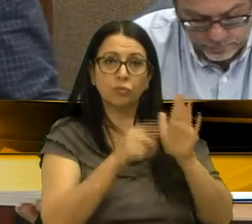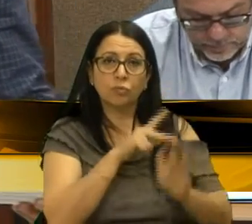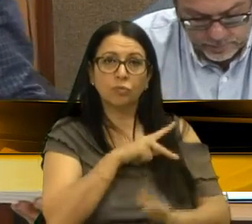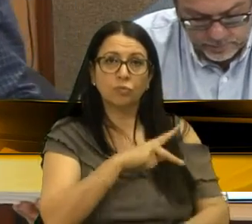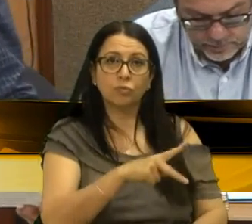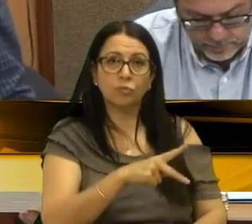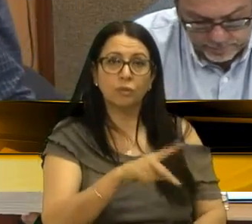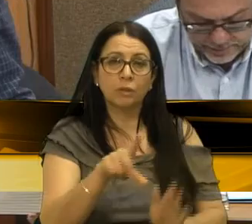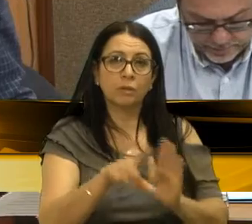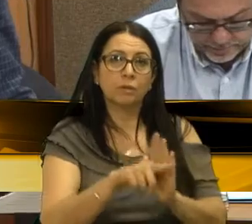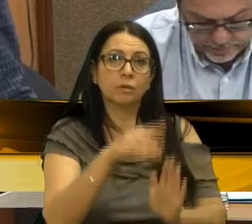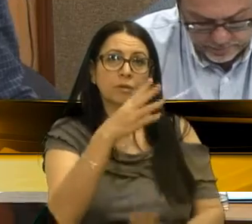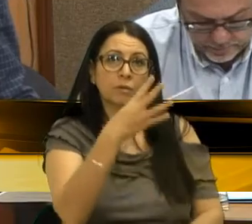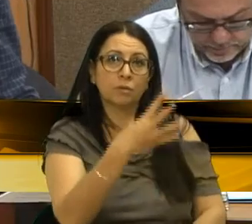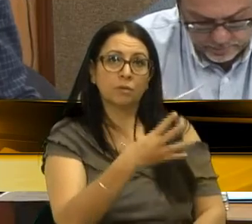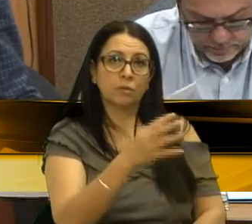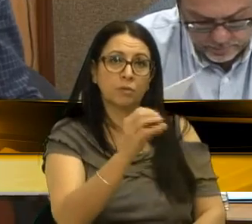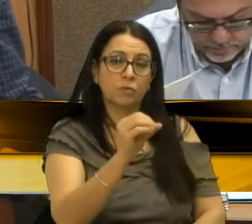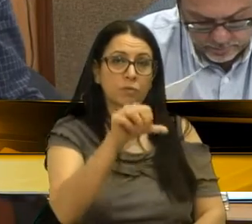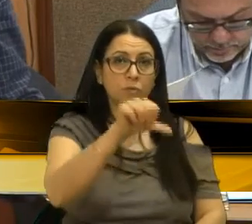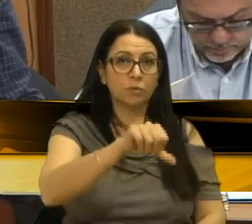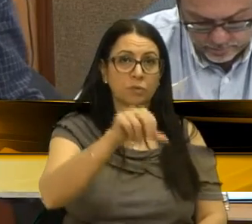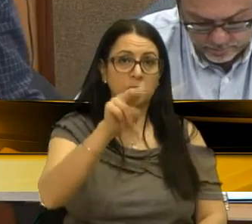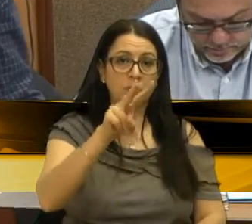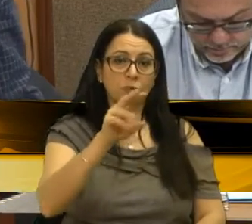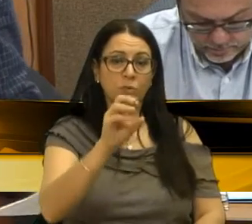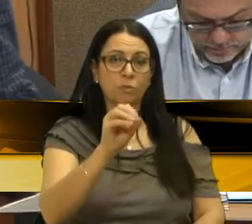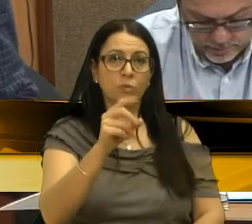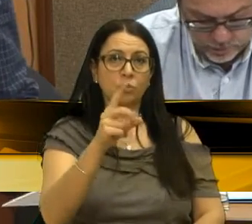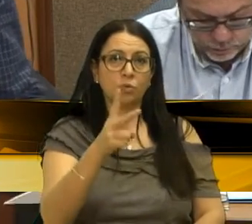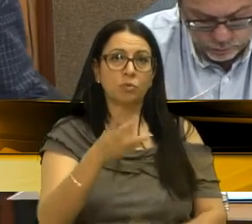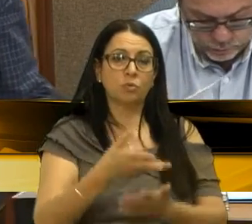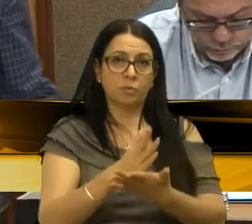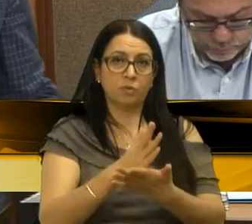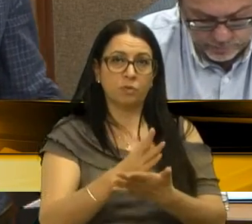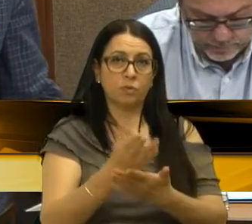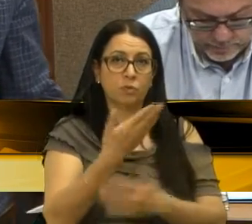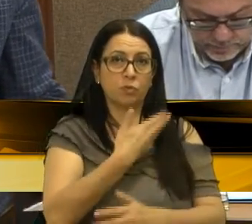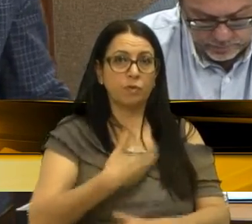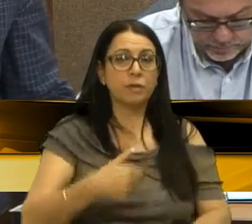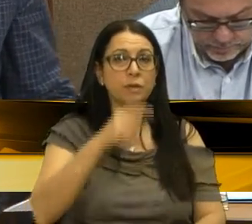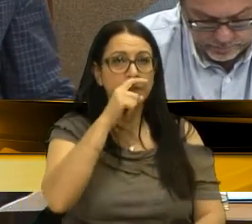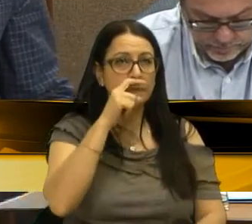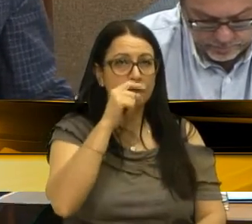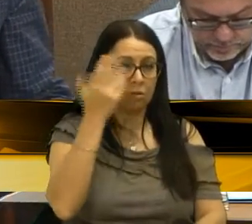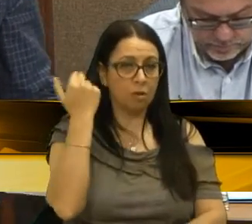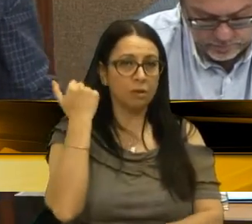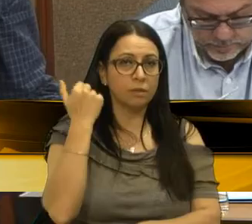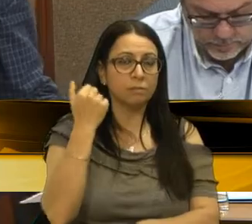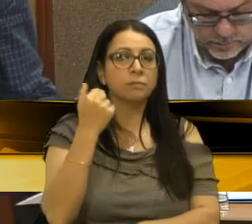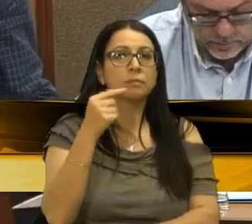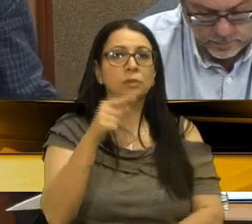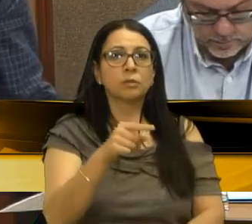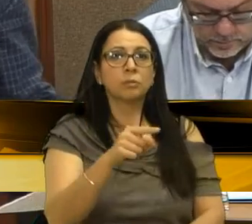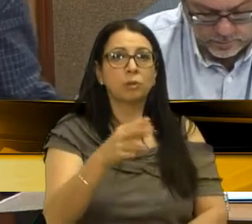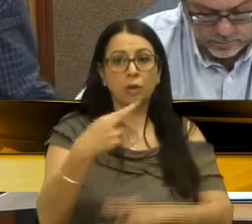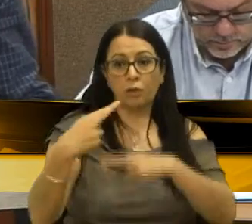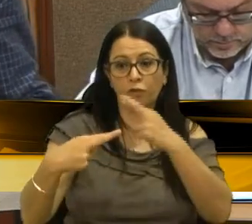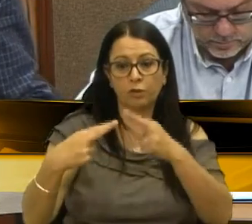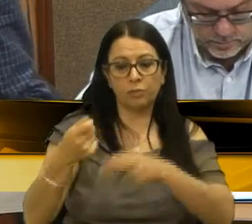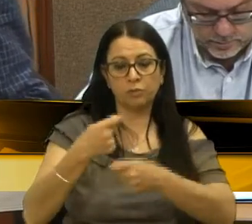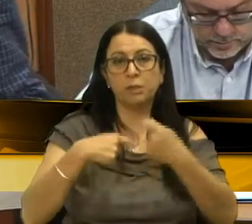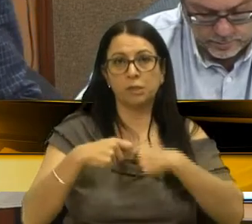a Lei número 409 de 2012, aprovada ainda no governo Sartori, intitulada como Reforma